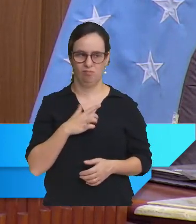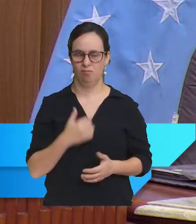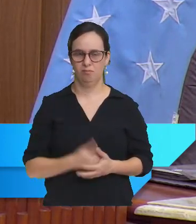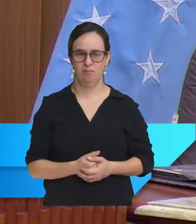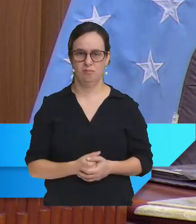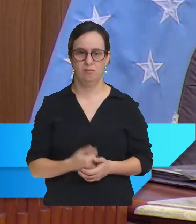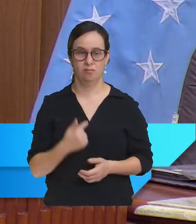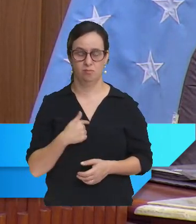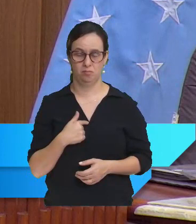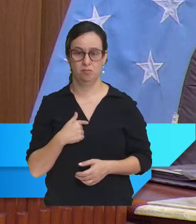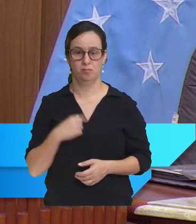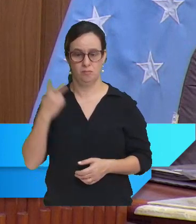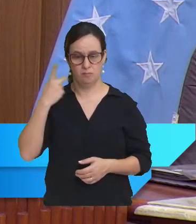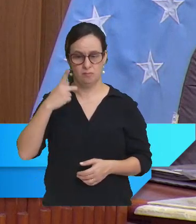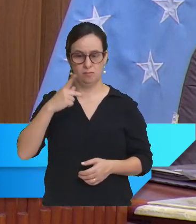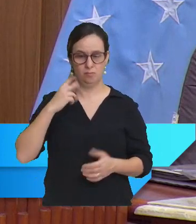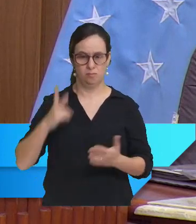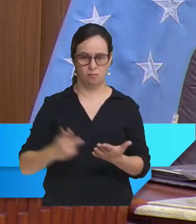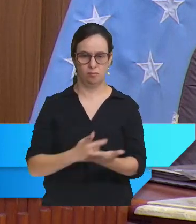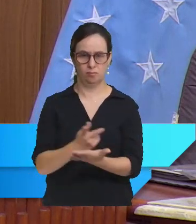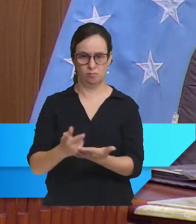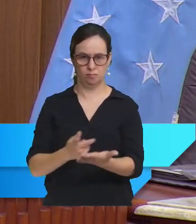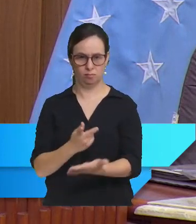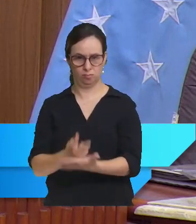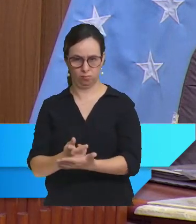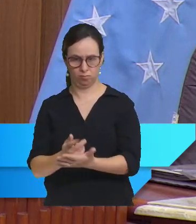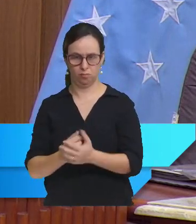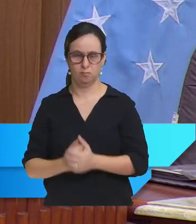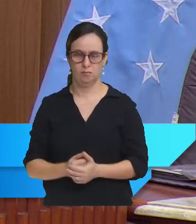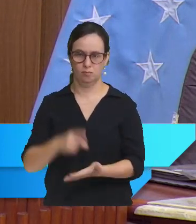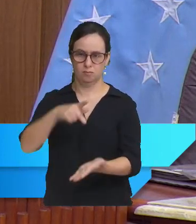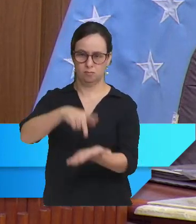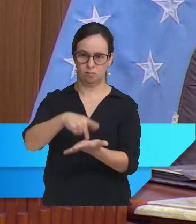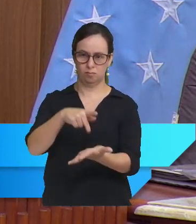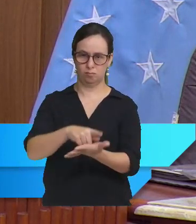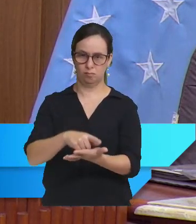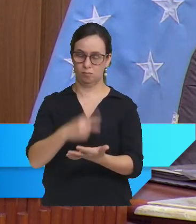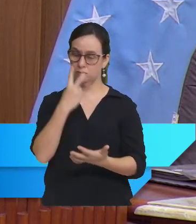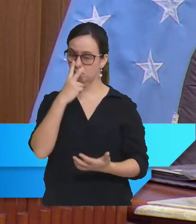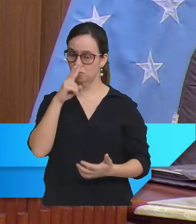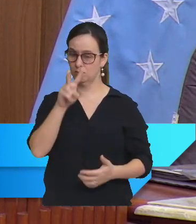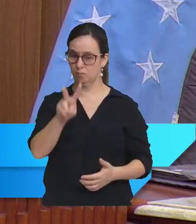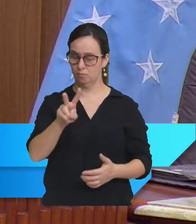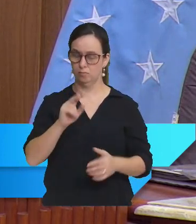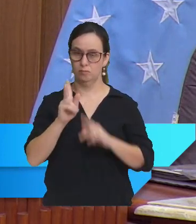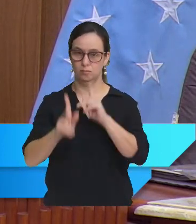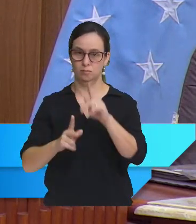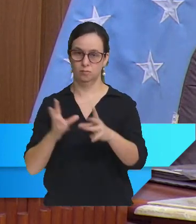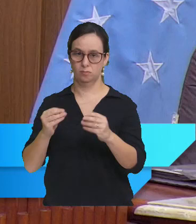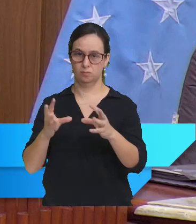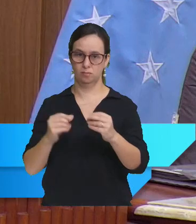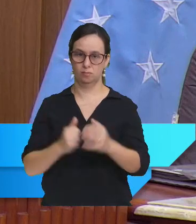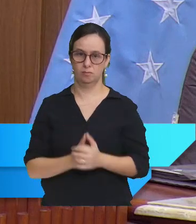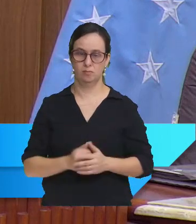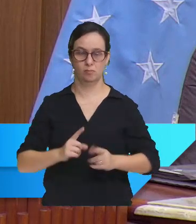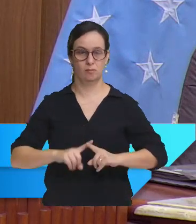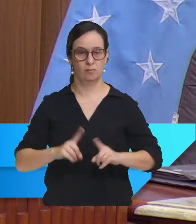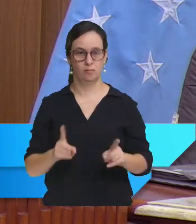na ferida, que realmente coloca a verdade para a população ver. Infelizmente, essa não é a praxe na